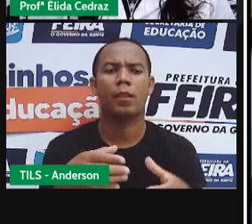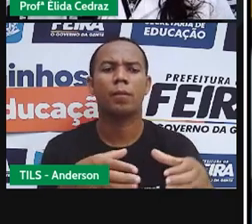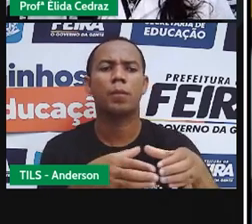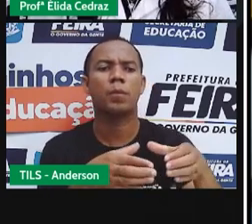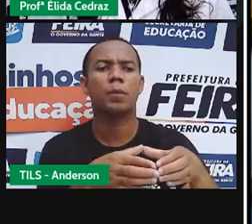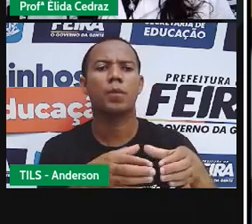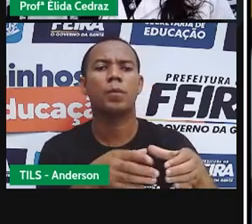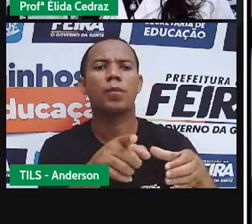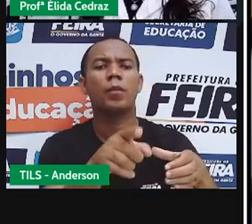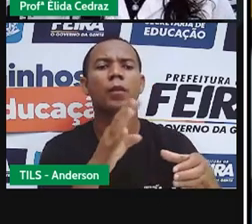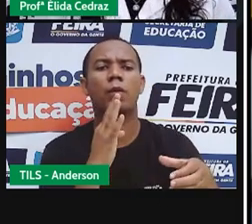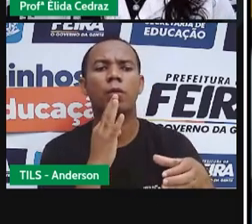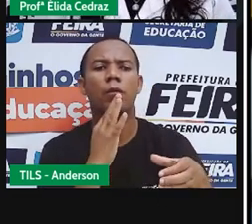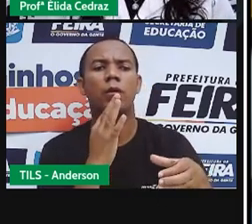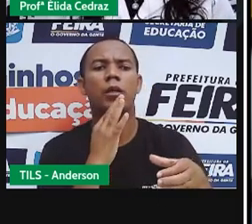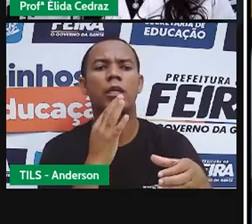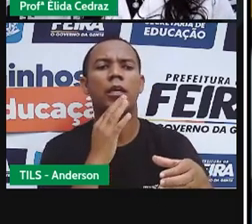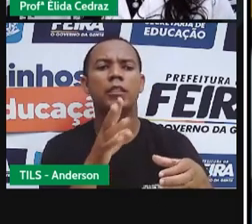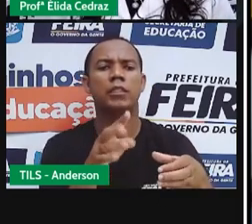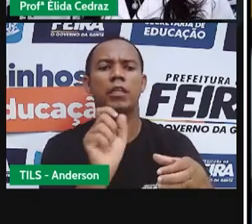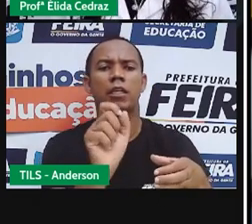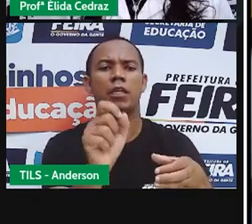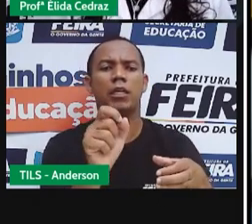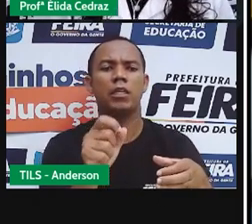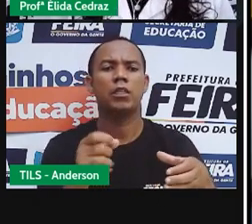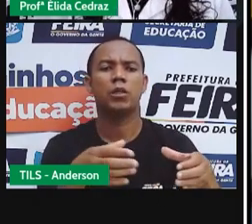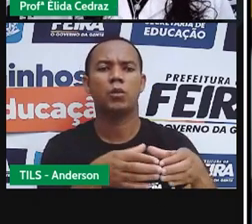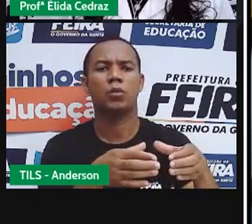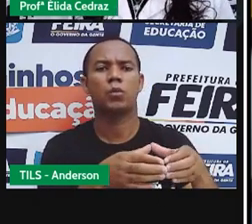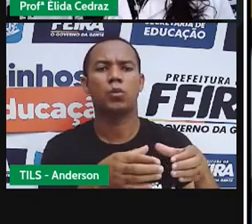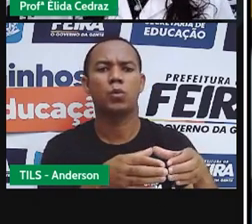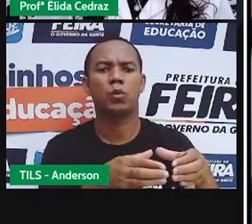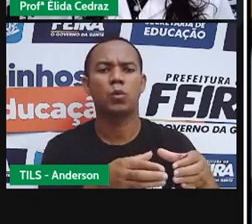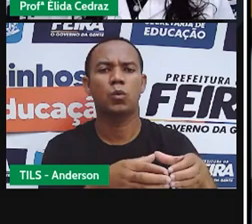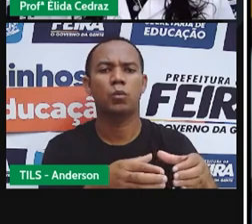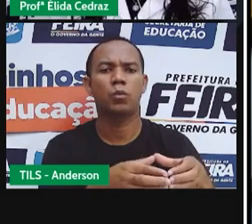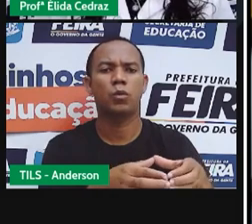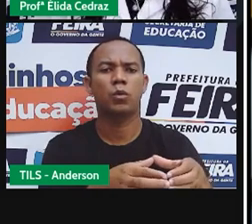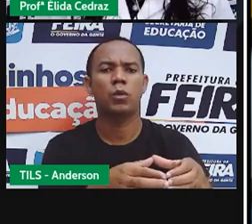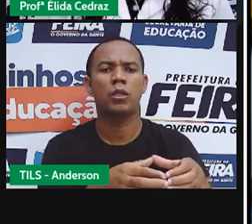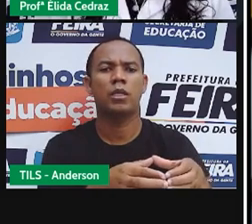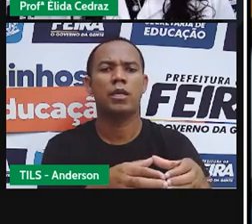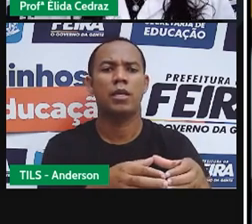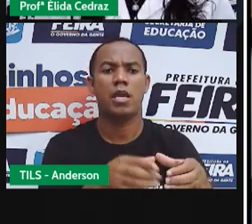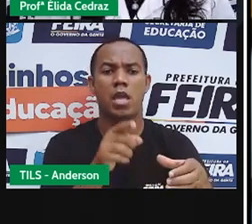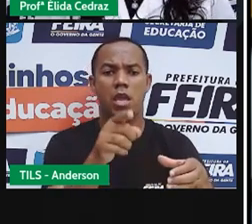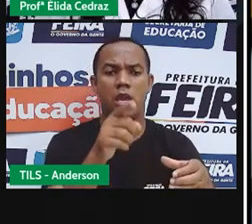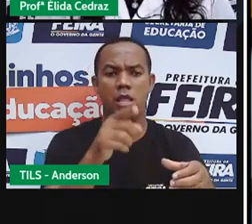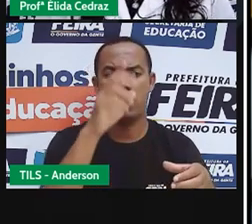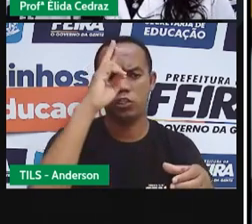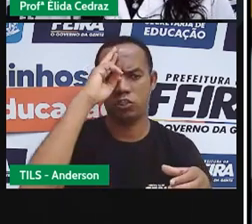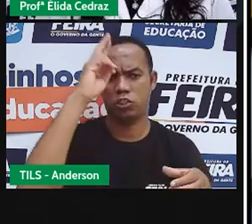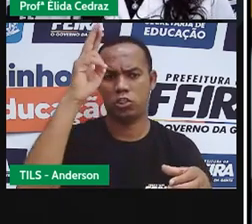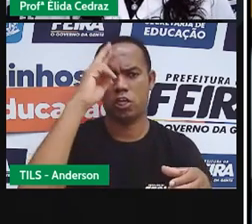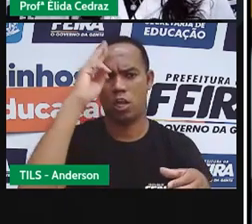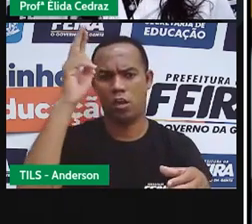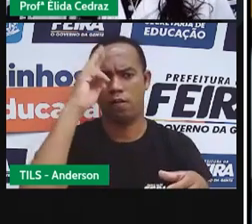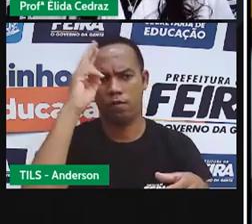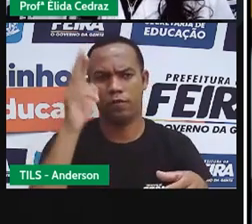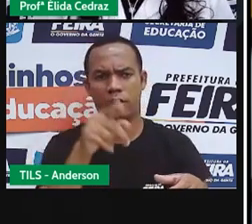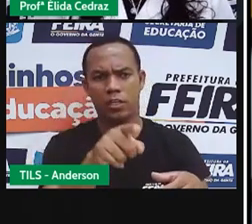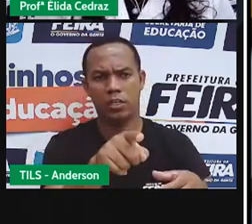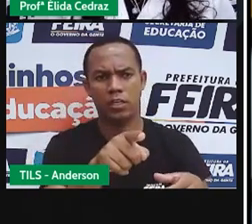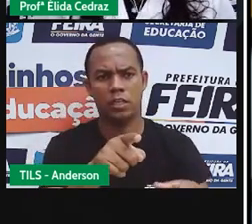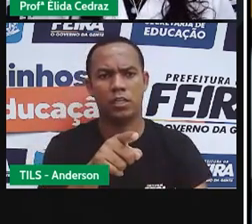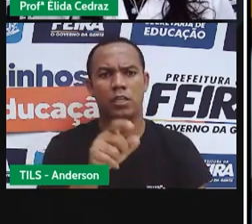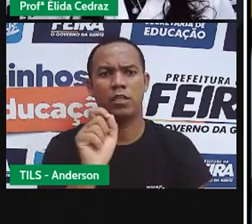caciques para vocês conhecerem. O cacique Raoni, da nação Caiapó do Mato Grosso, e o cacique Marquinhos,